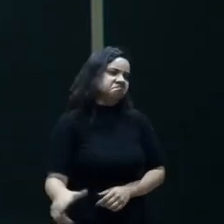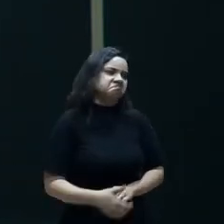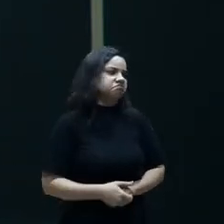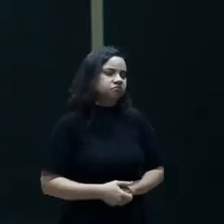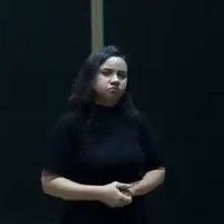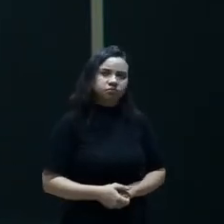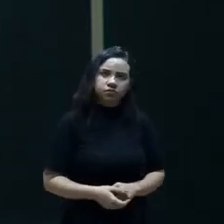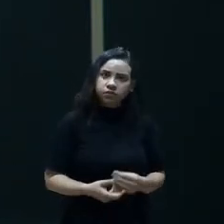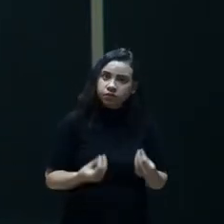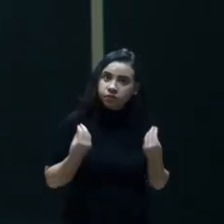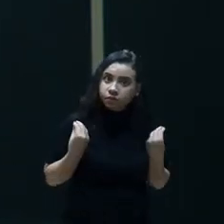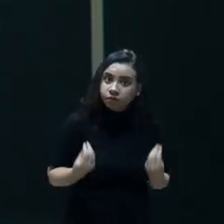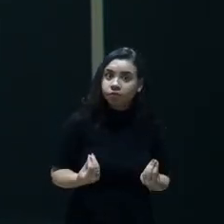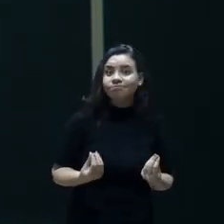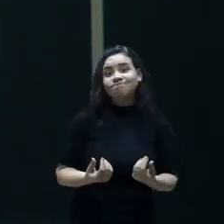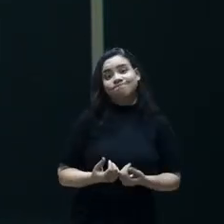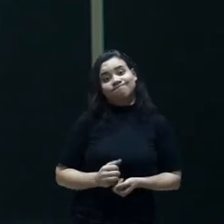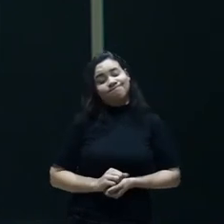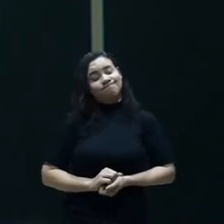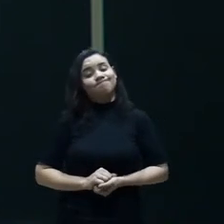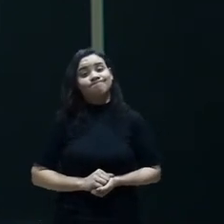Conheci pessoas como Jorge.